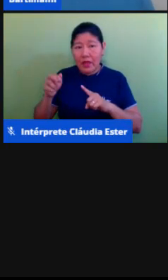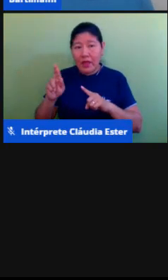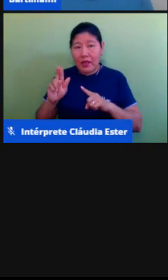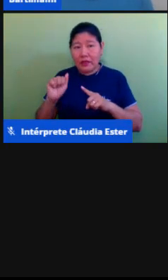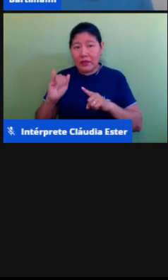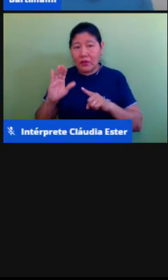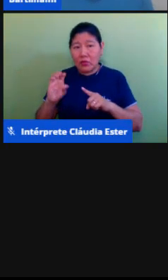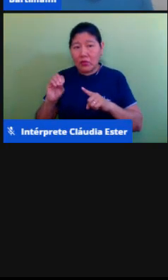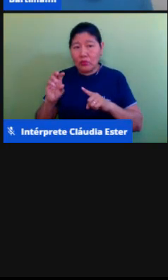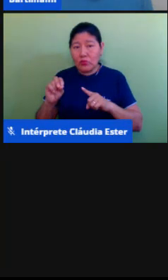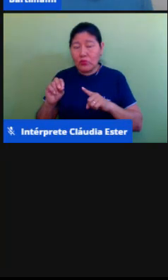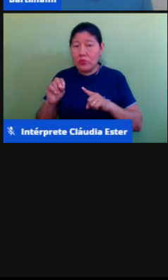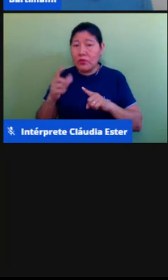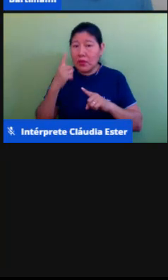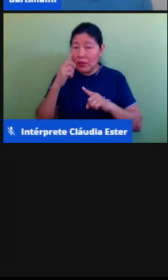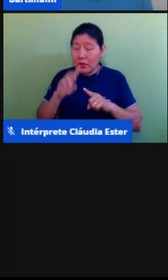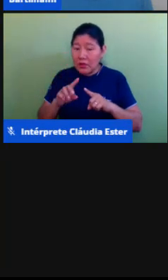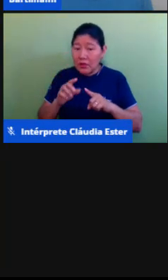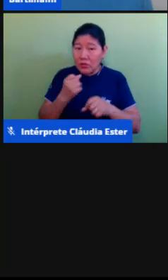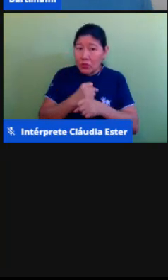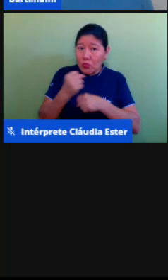que em 2019 vão ser